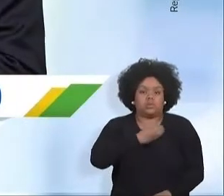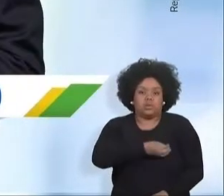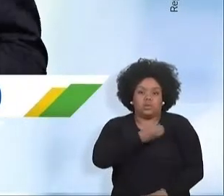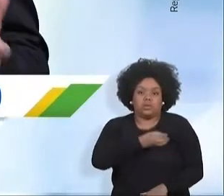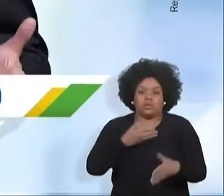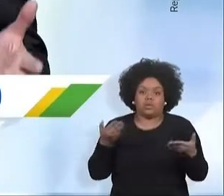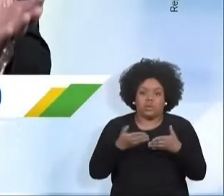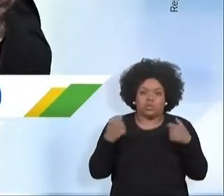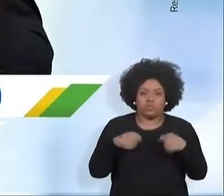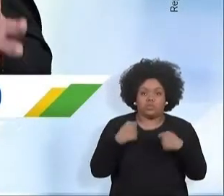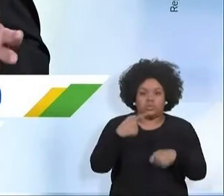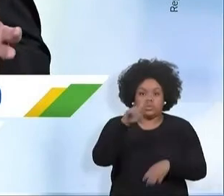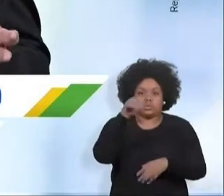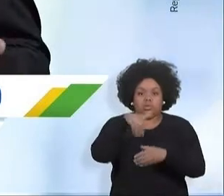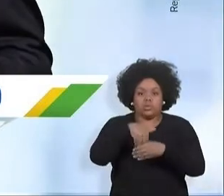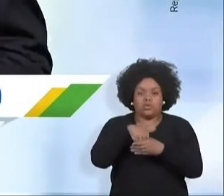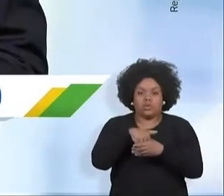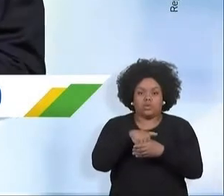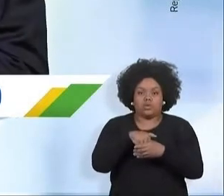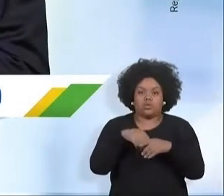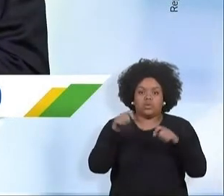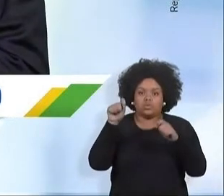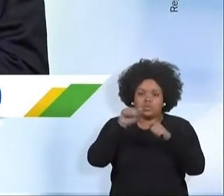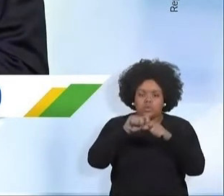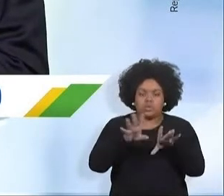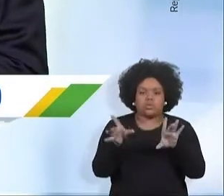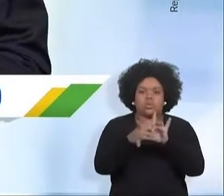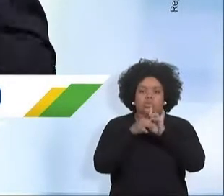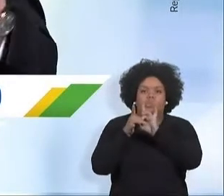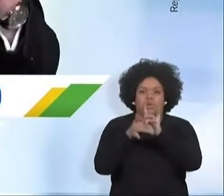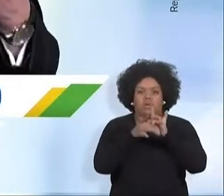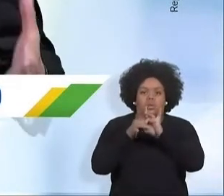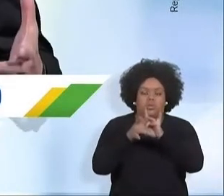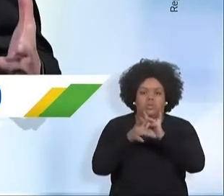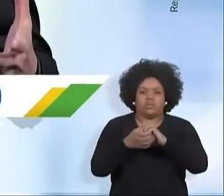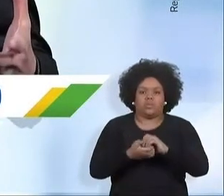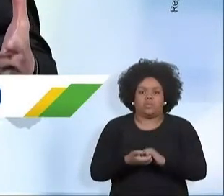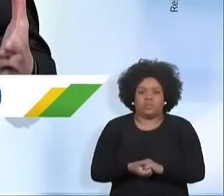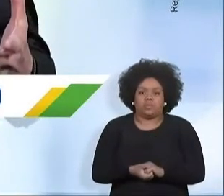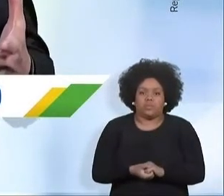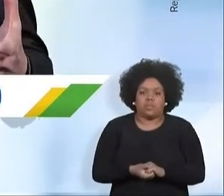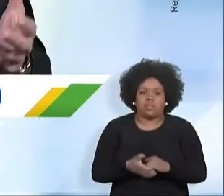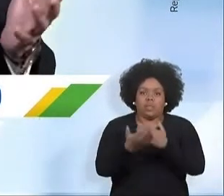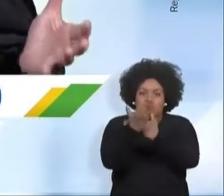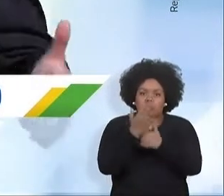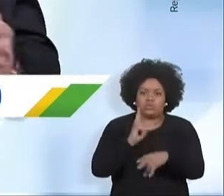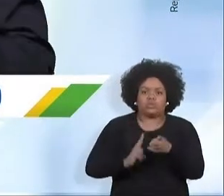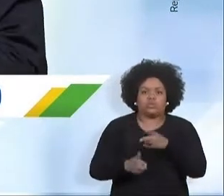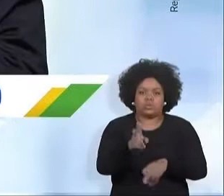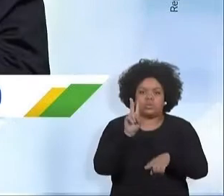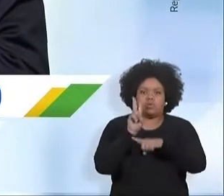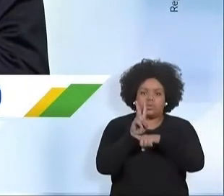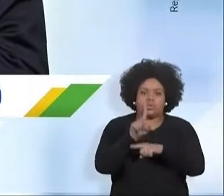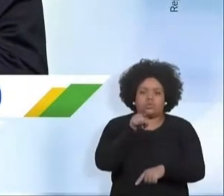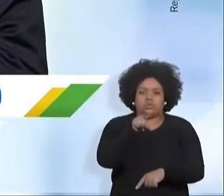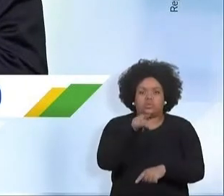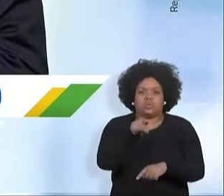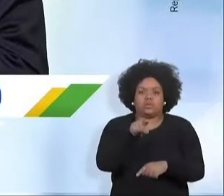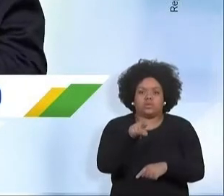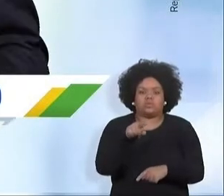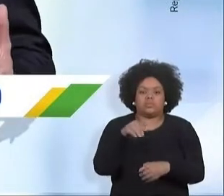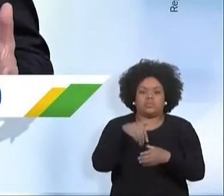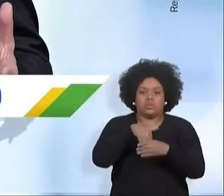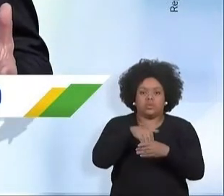vida. Agora eu preciso do seu voto. Vamos criar uma corrente da patrulha do consumidor? Me ajude a continuar defendendo